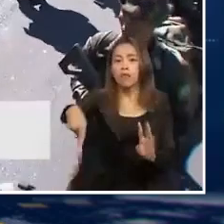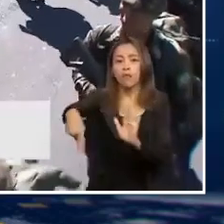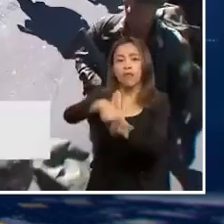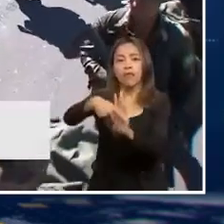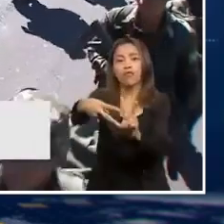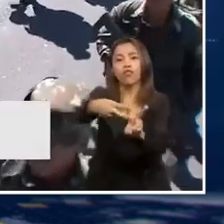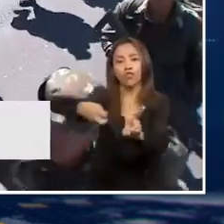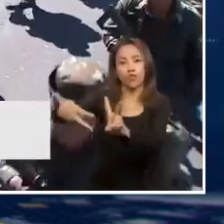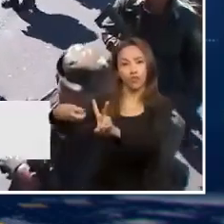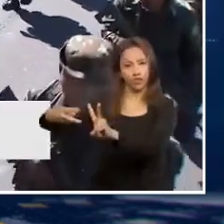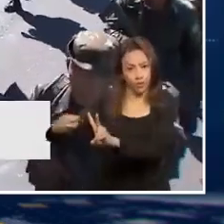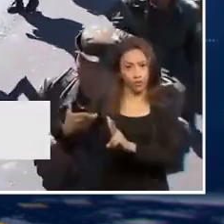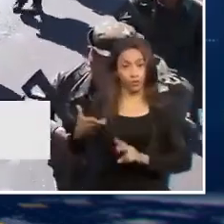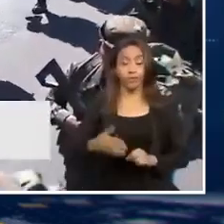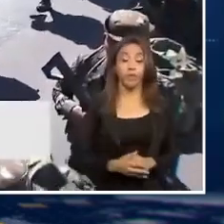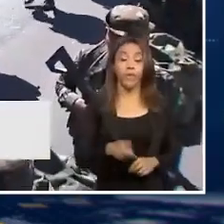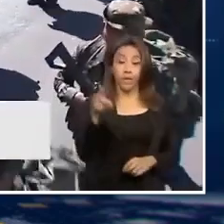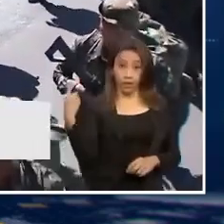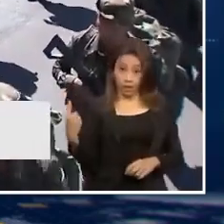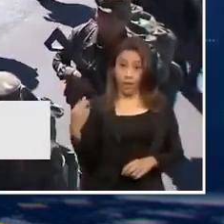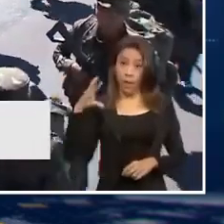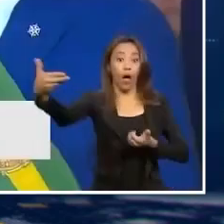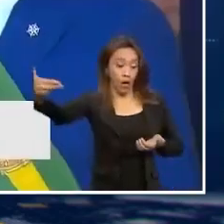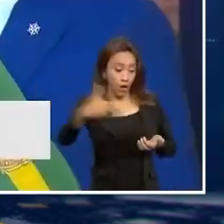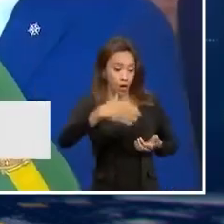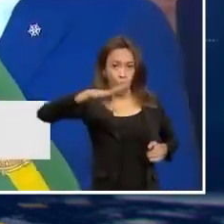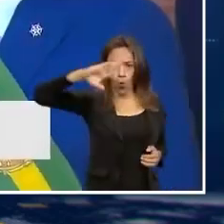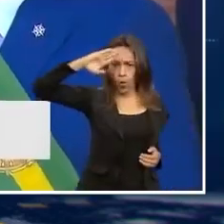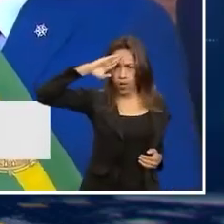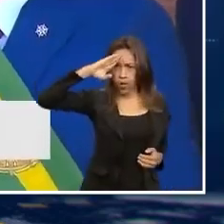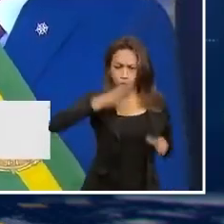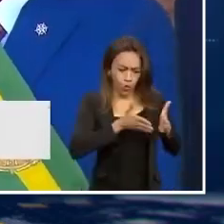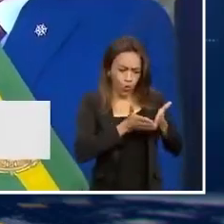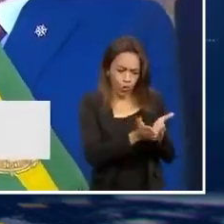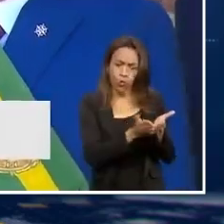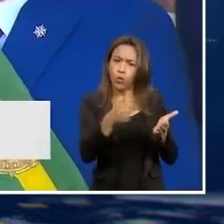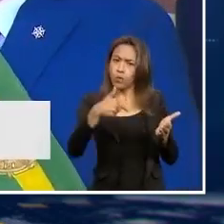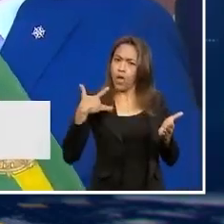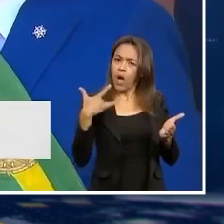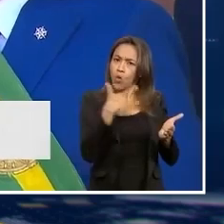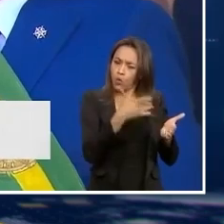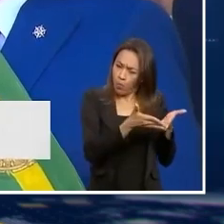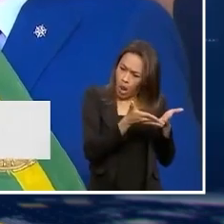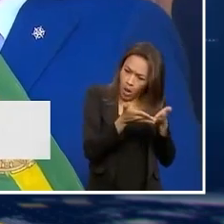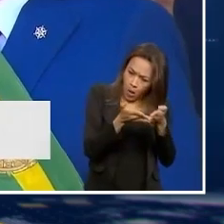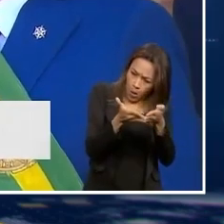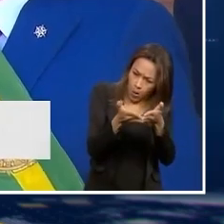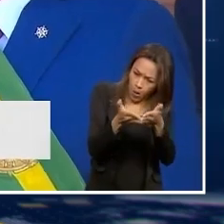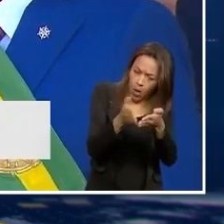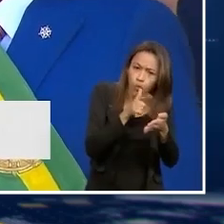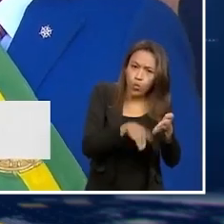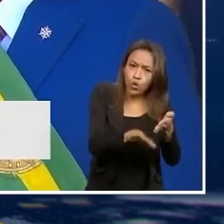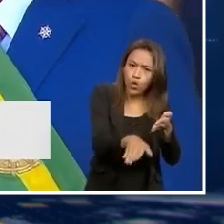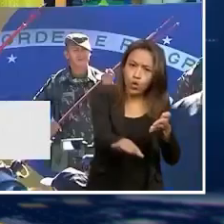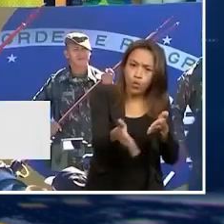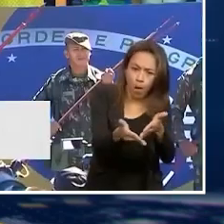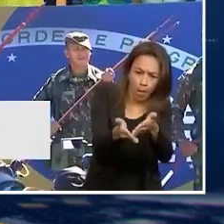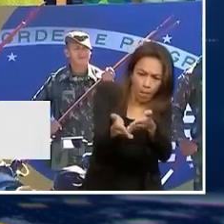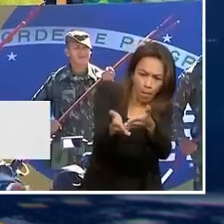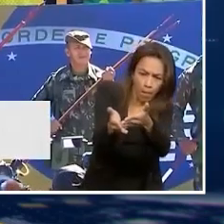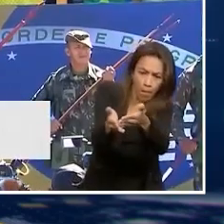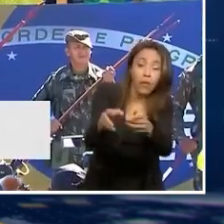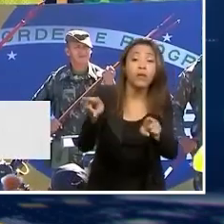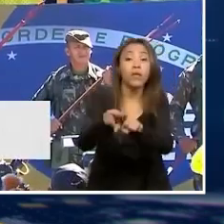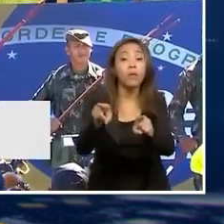aí. Quiseram lacrar, mas acabaram desfilando para ninguém, só para os convidados. E lembrando que a imprensa noticiou,